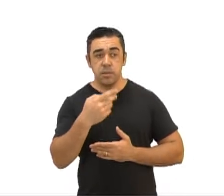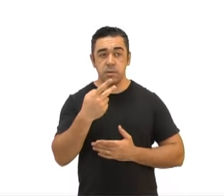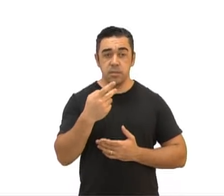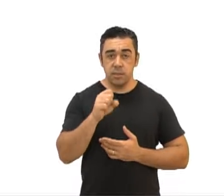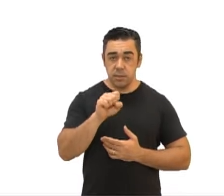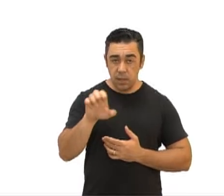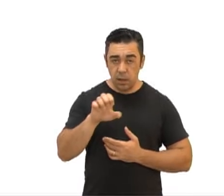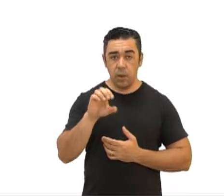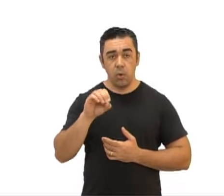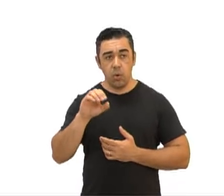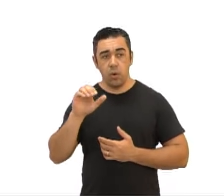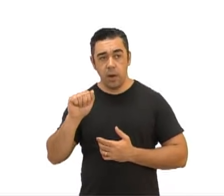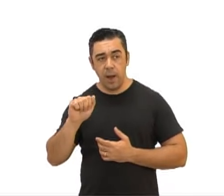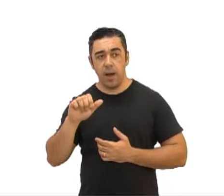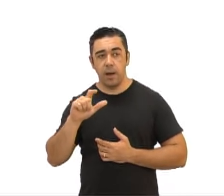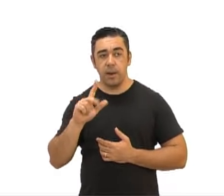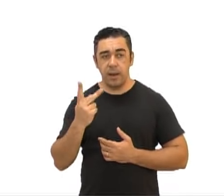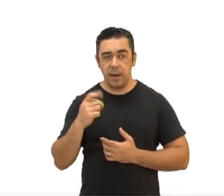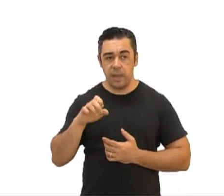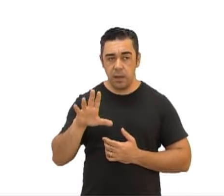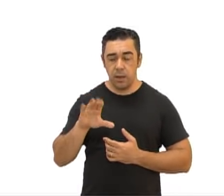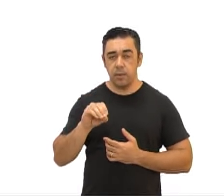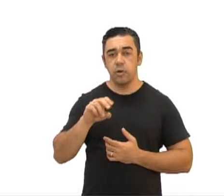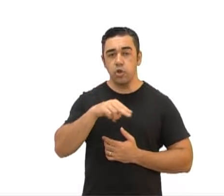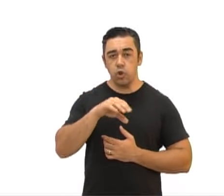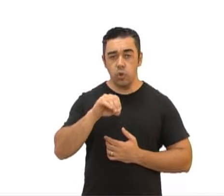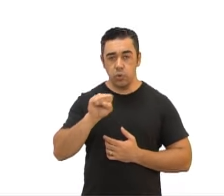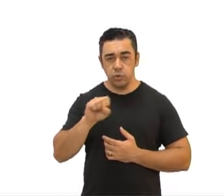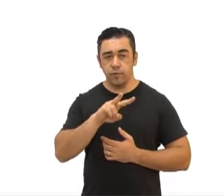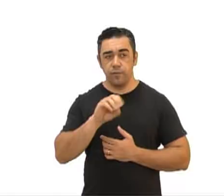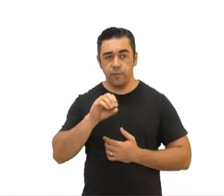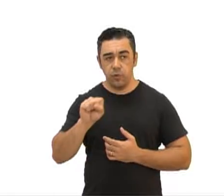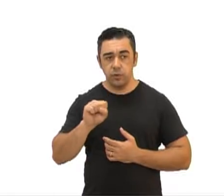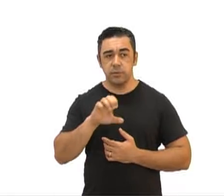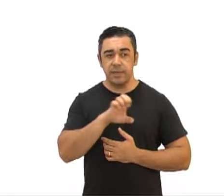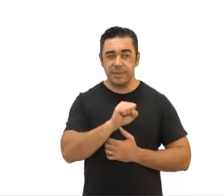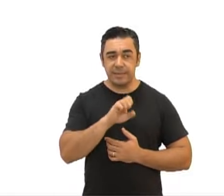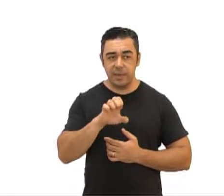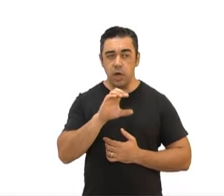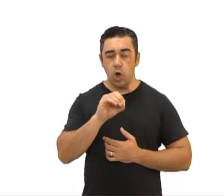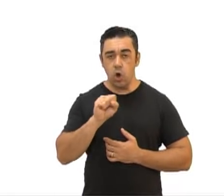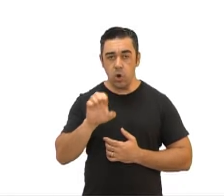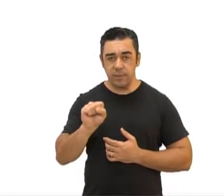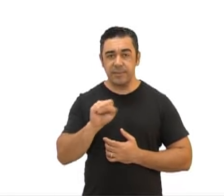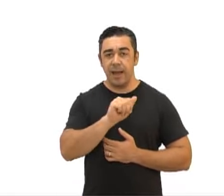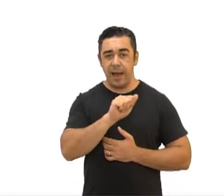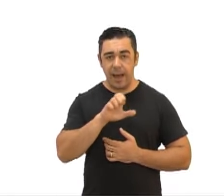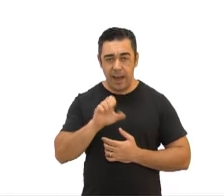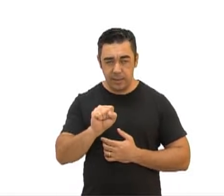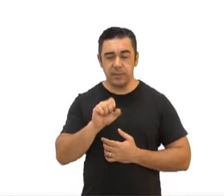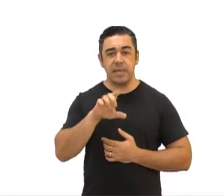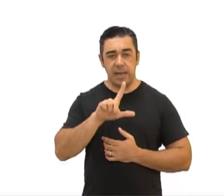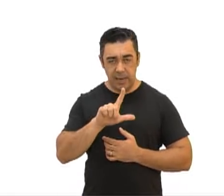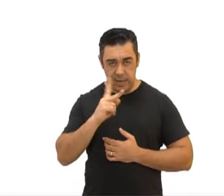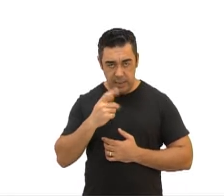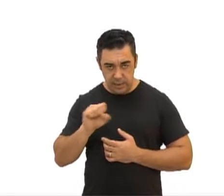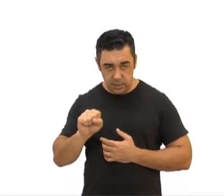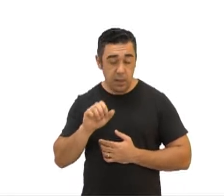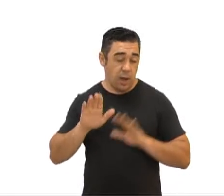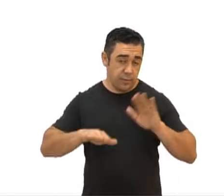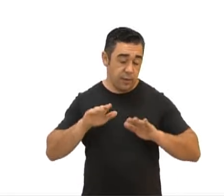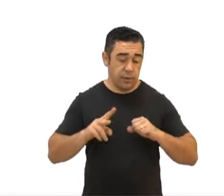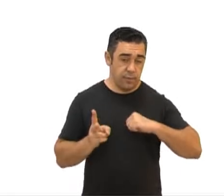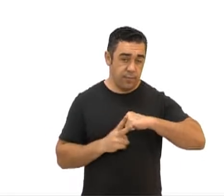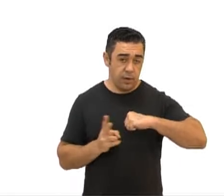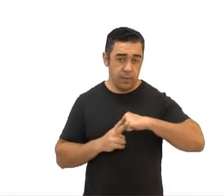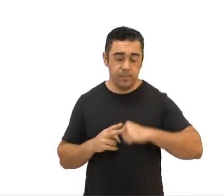se, o, a, lhe, nos, você, os, as, lhes. Como que isso aparece? Então, muitas vezes eu posso ter um verbo reflexivo.